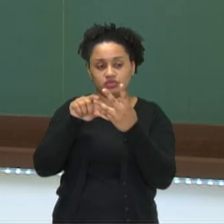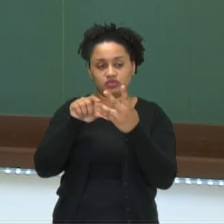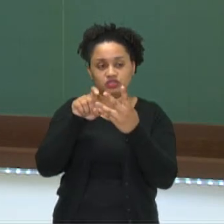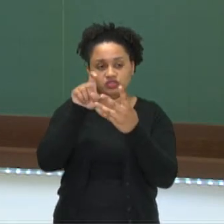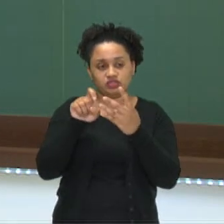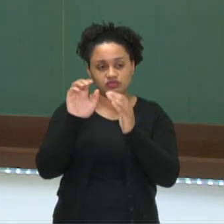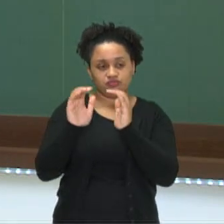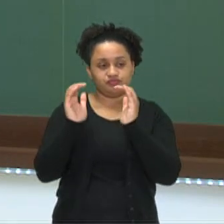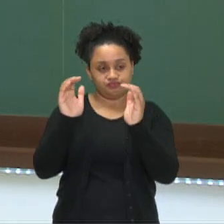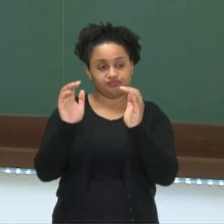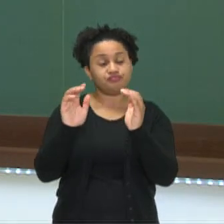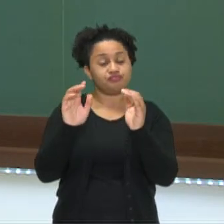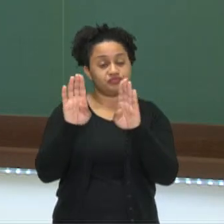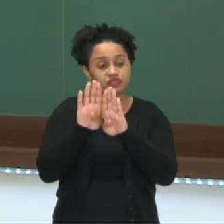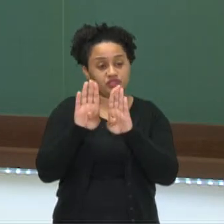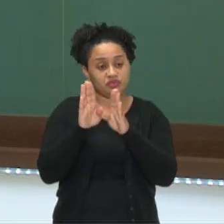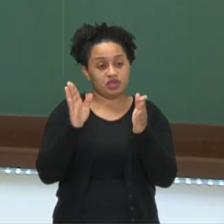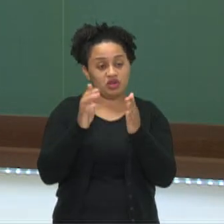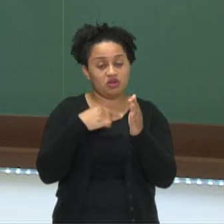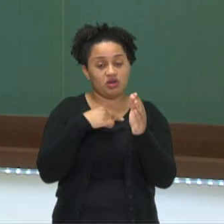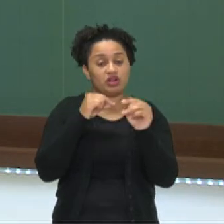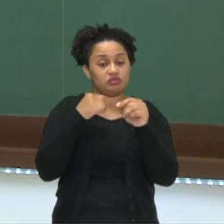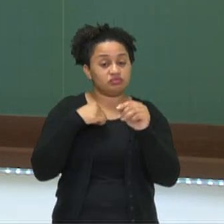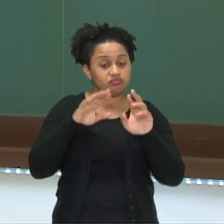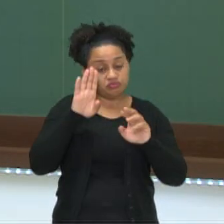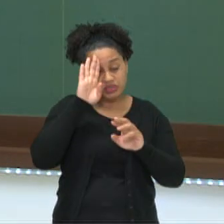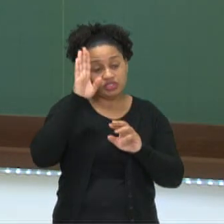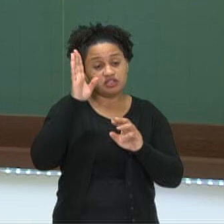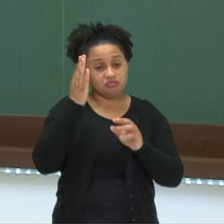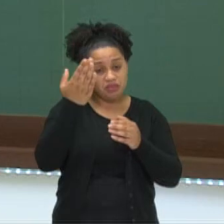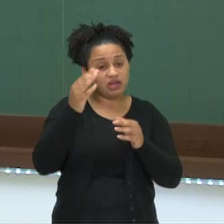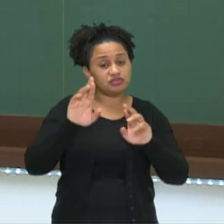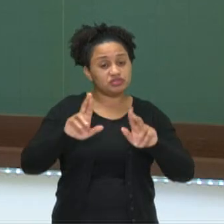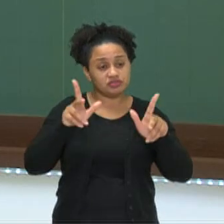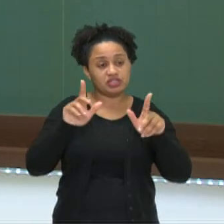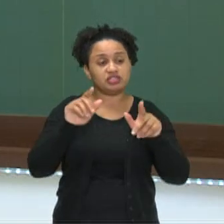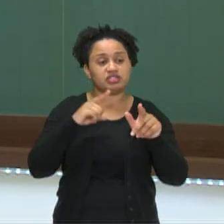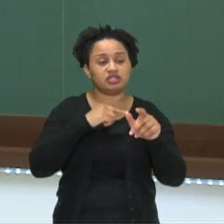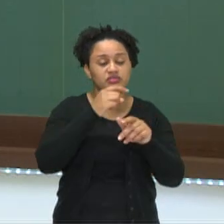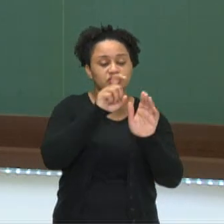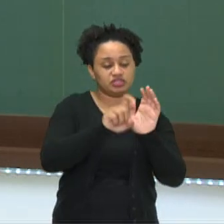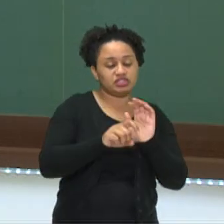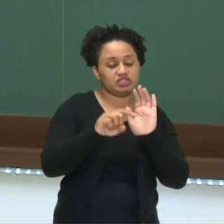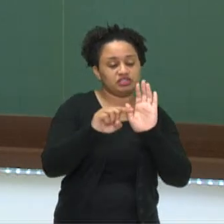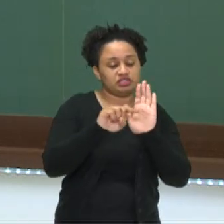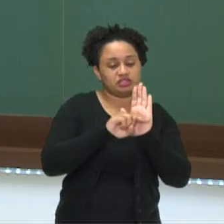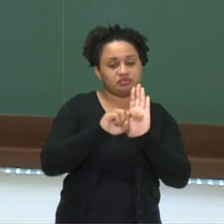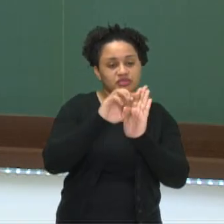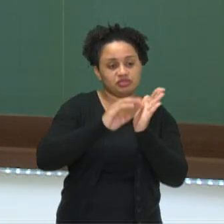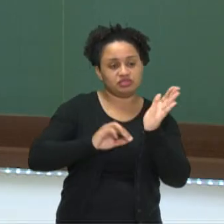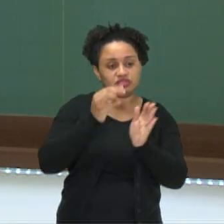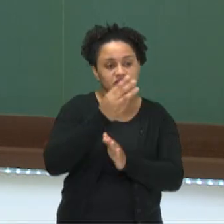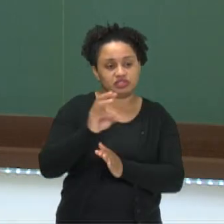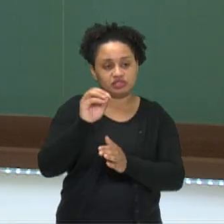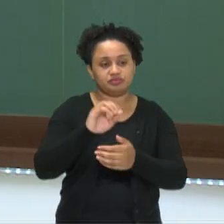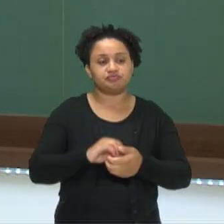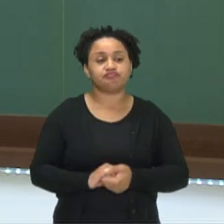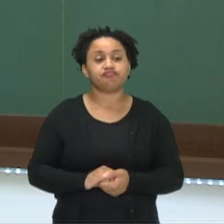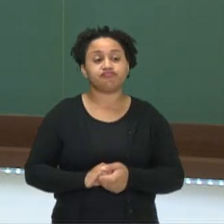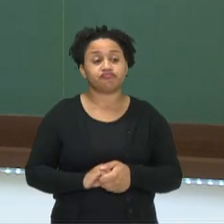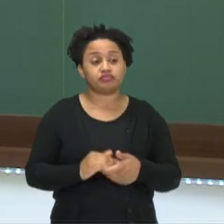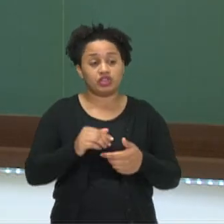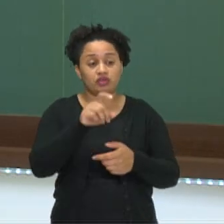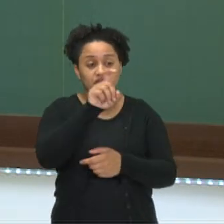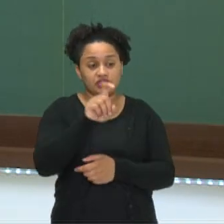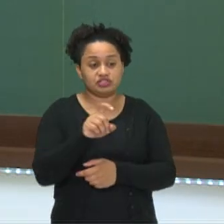uma nova parcela em evidência que é o x menos 30, ó. Então, sobra na segunda x mais 12. Cheguei numa multiplicação, gente, igual